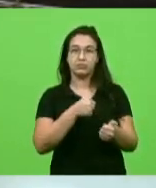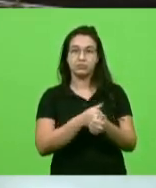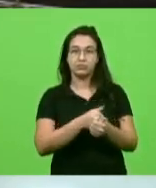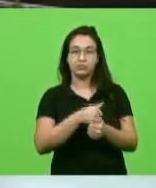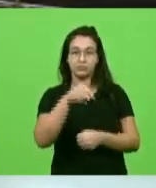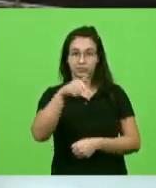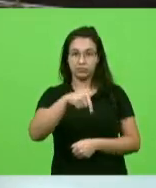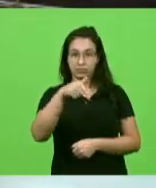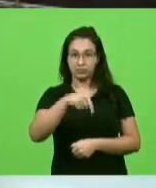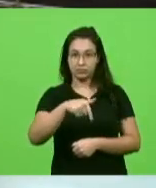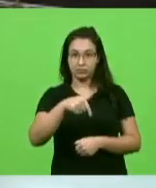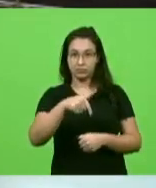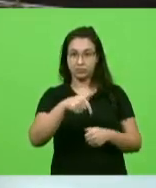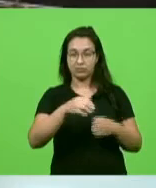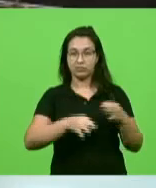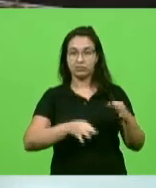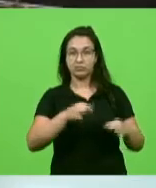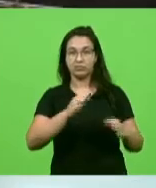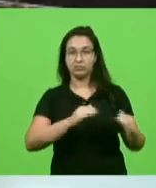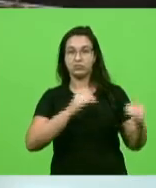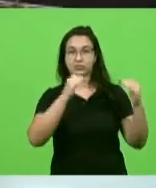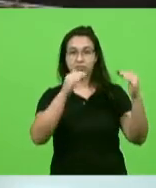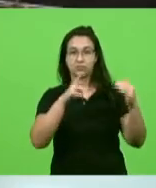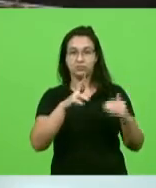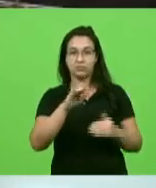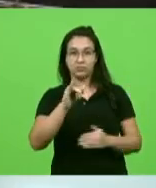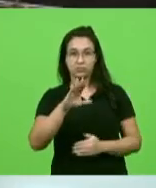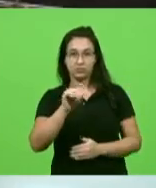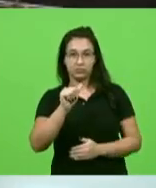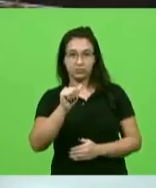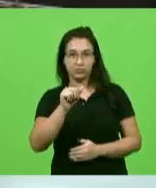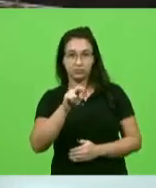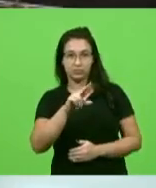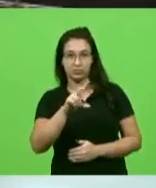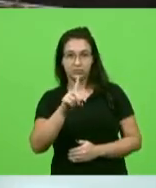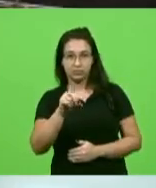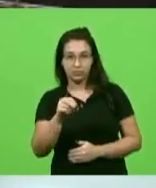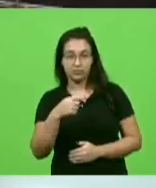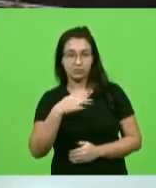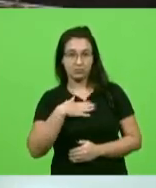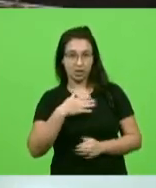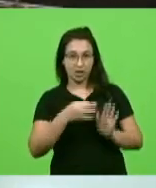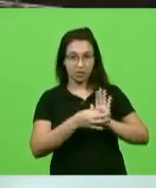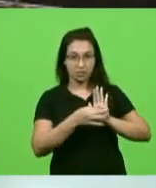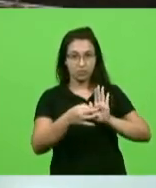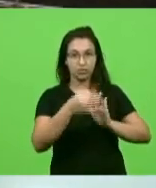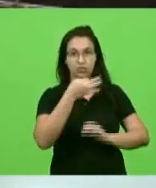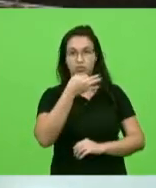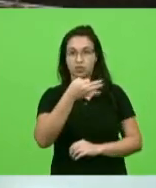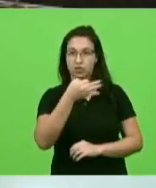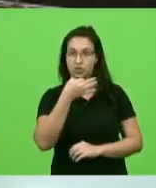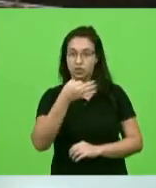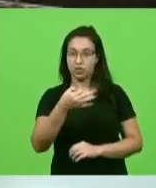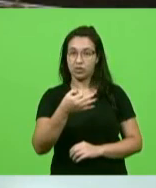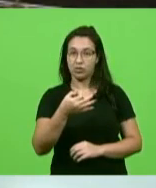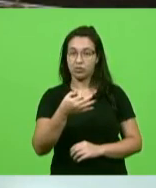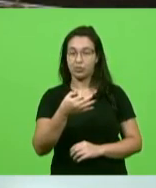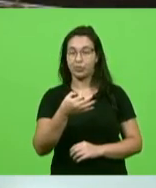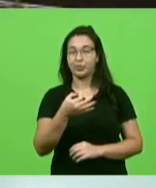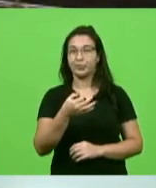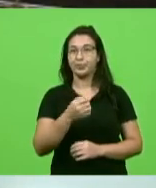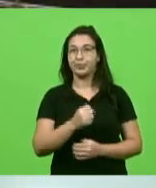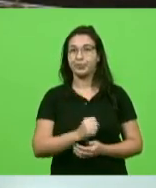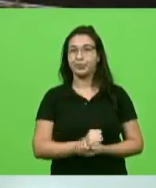este tribunal Desembargador Ricardo mestre e sugerindo que buscássemos